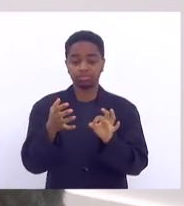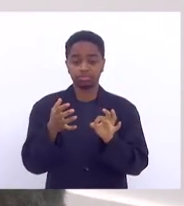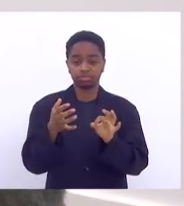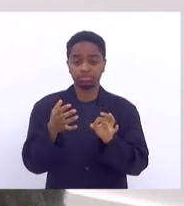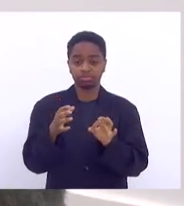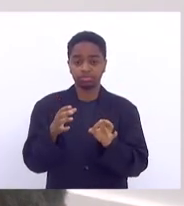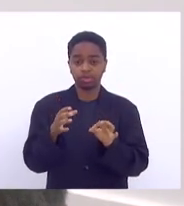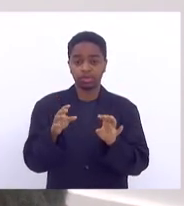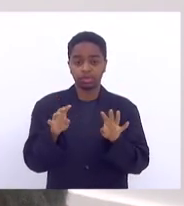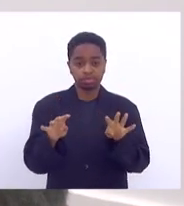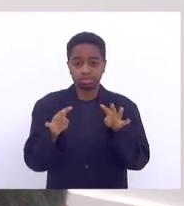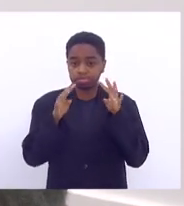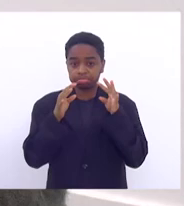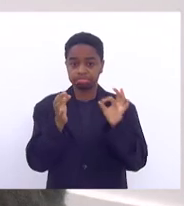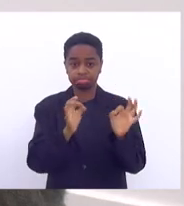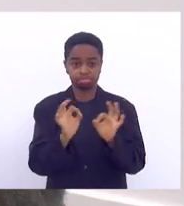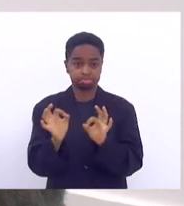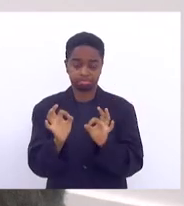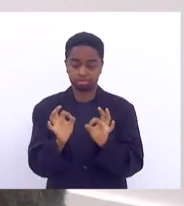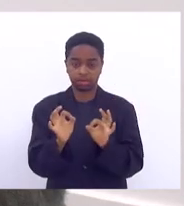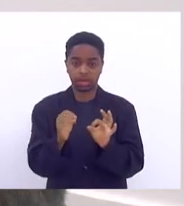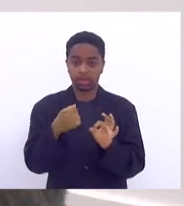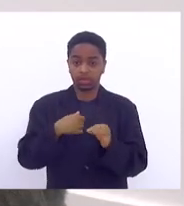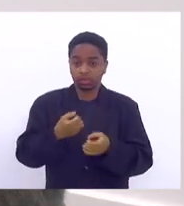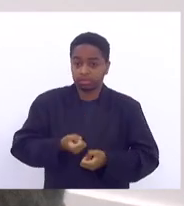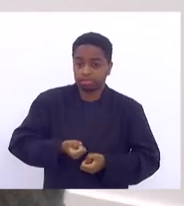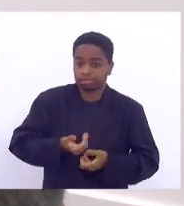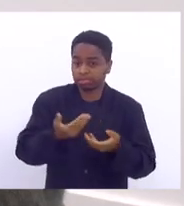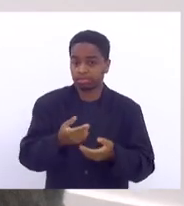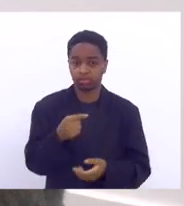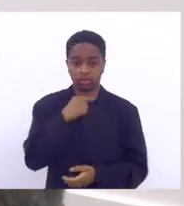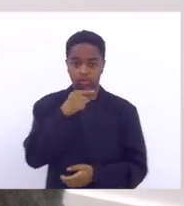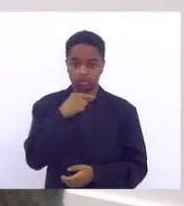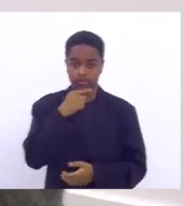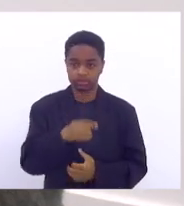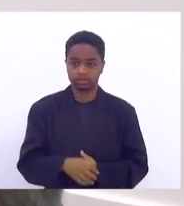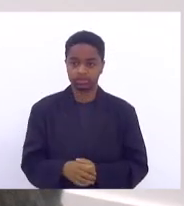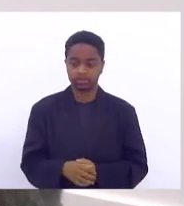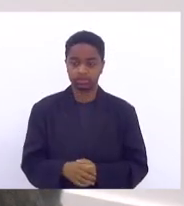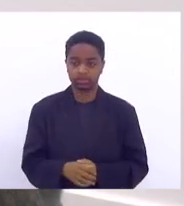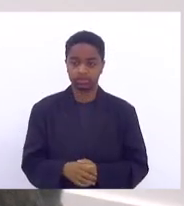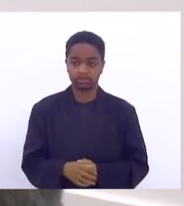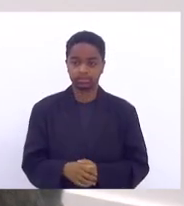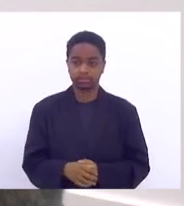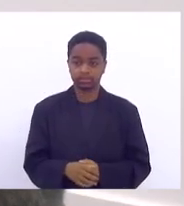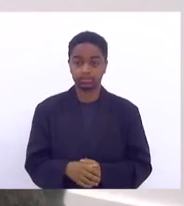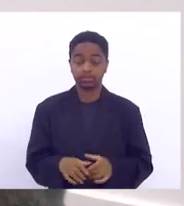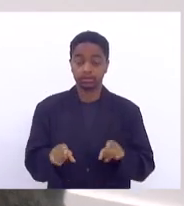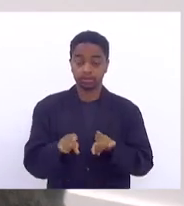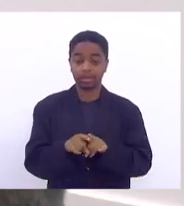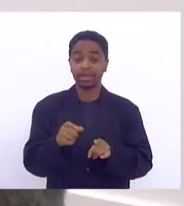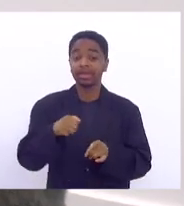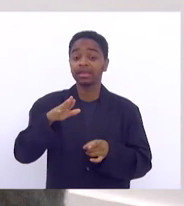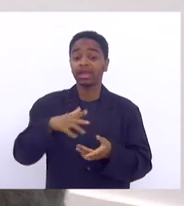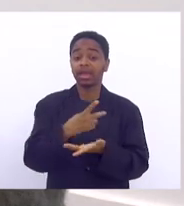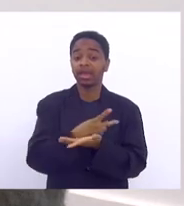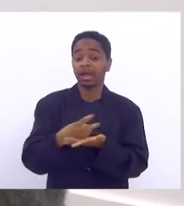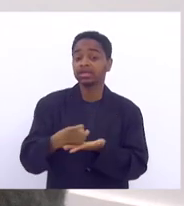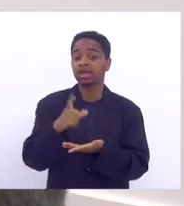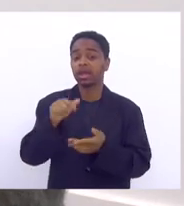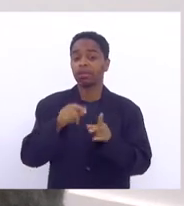hoje sem ser ouvido até hoje e outra coisa presidente quem caça é o povo quem coloca